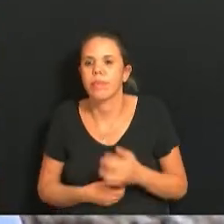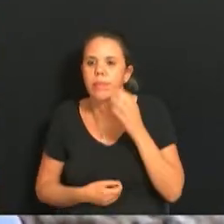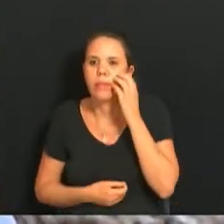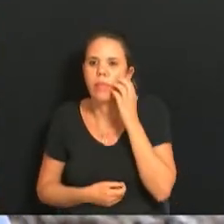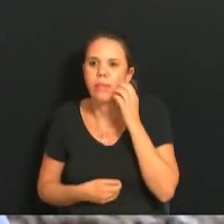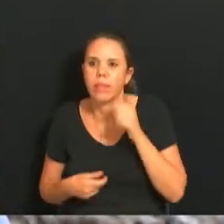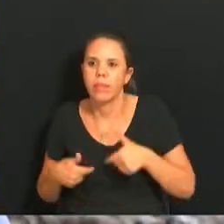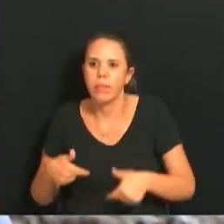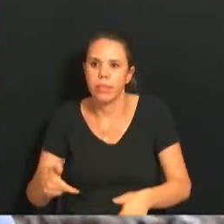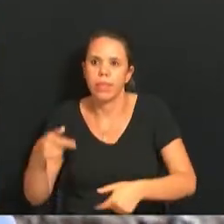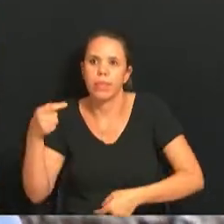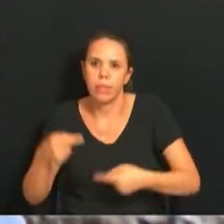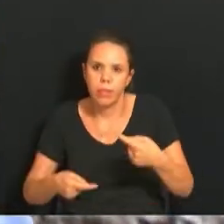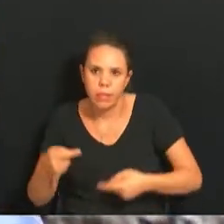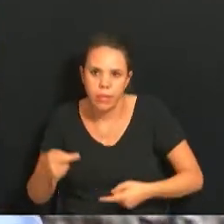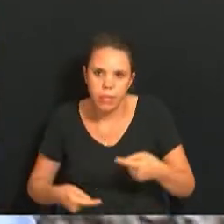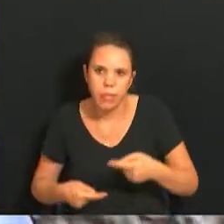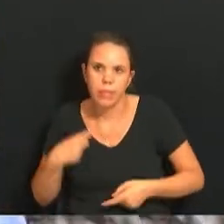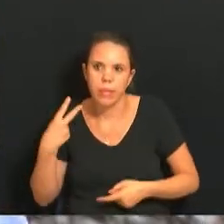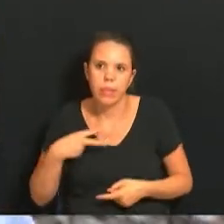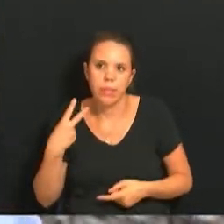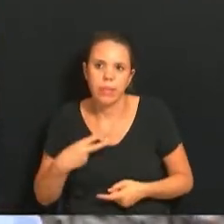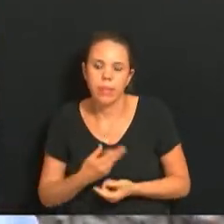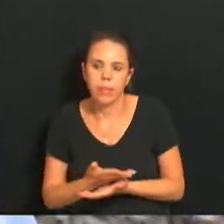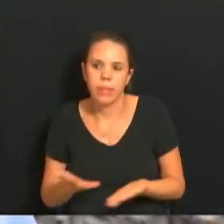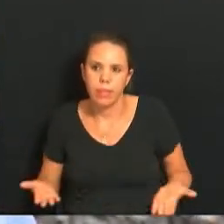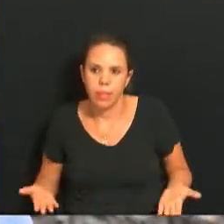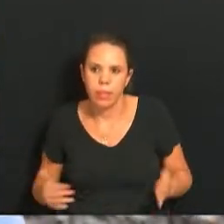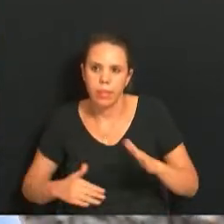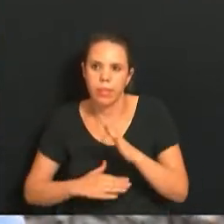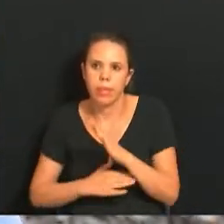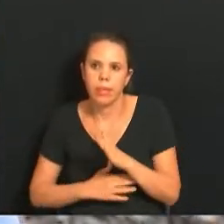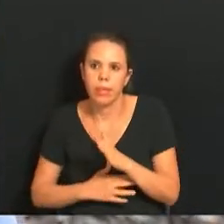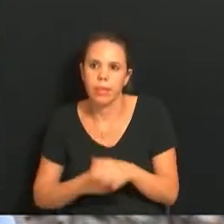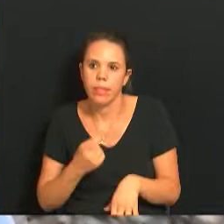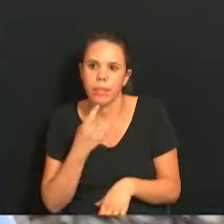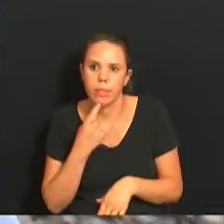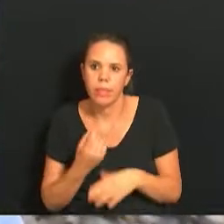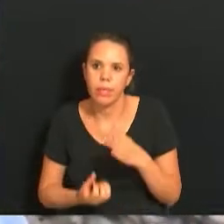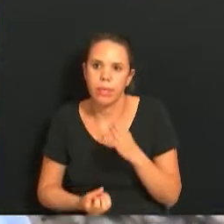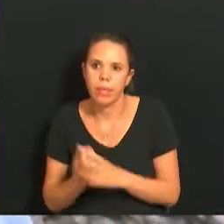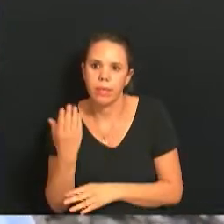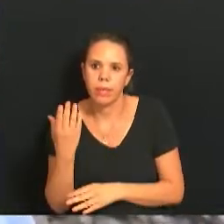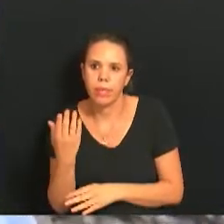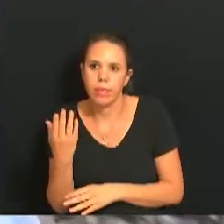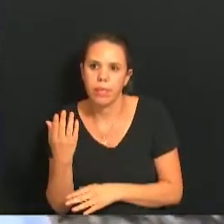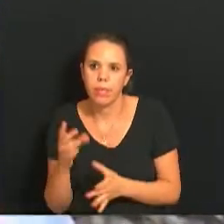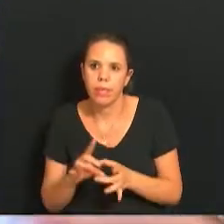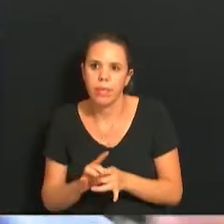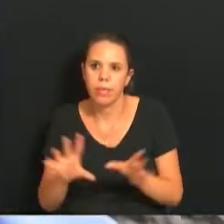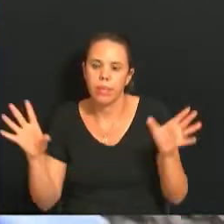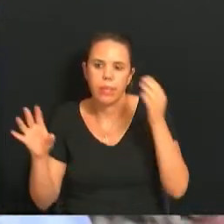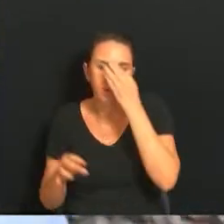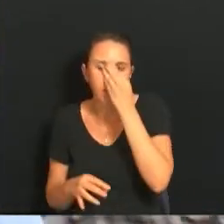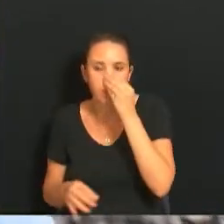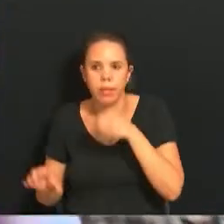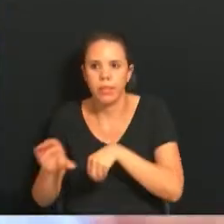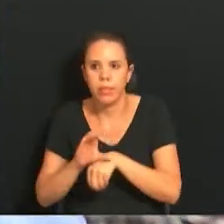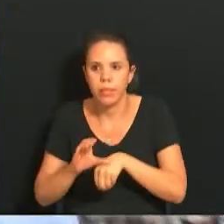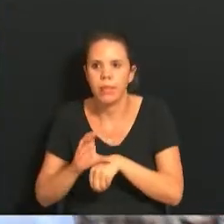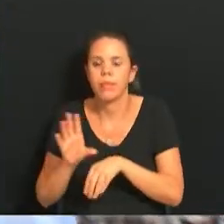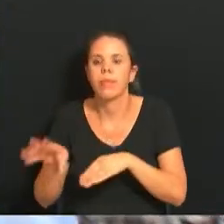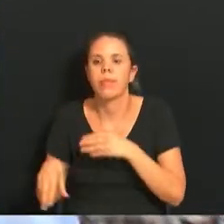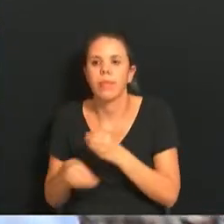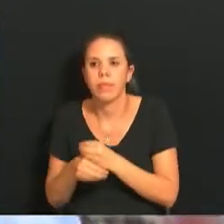ação política parlamentar que a Câmara de Campinas criou, ao permitir a constituição